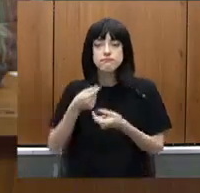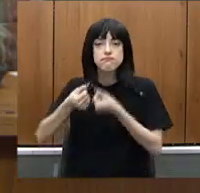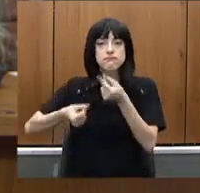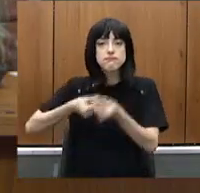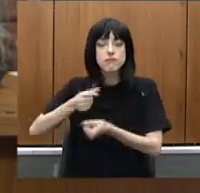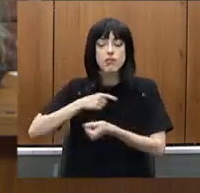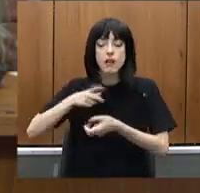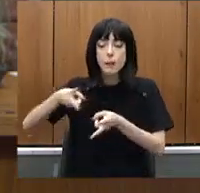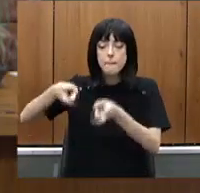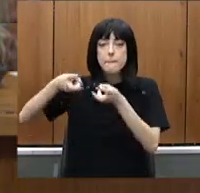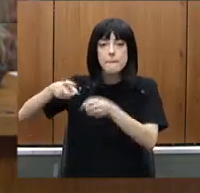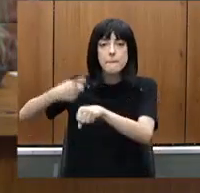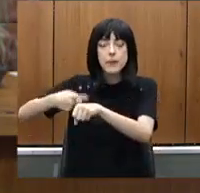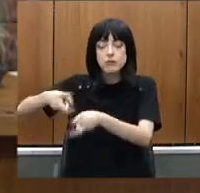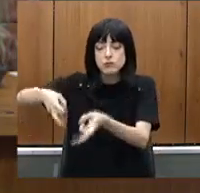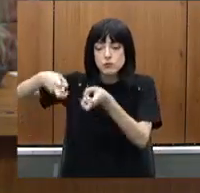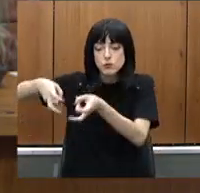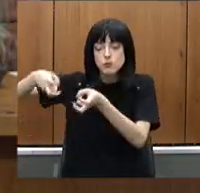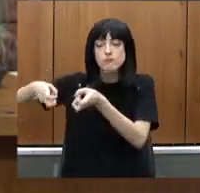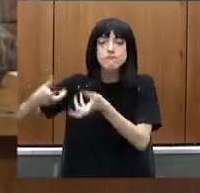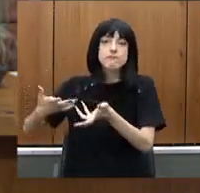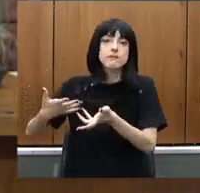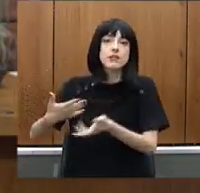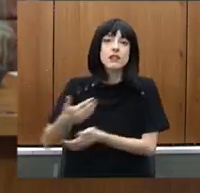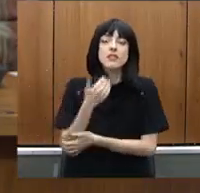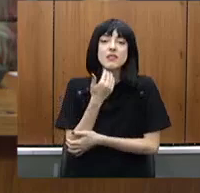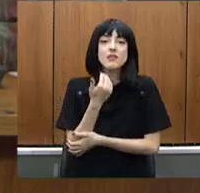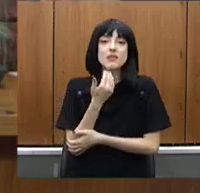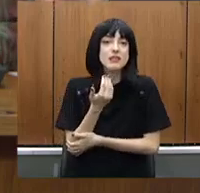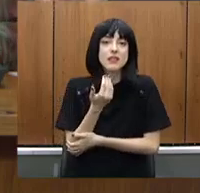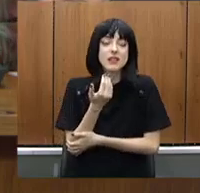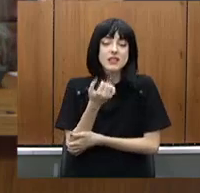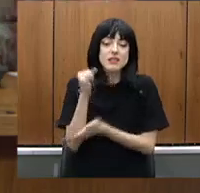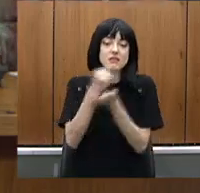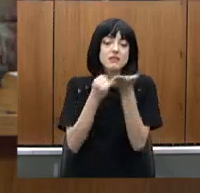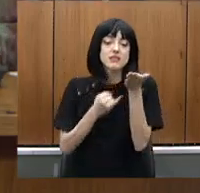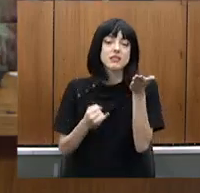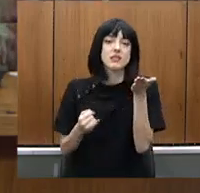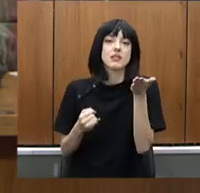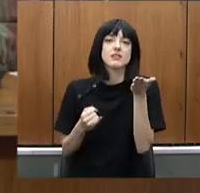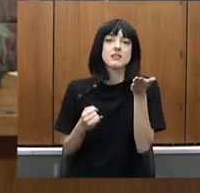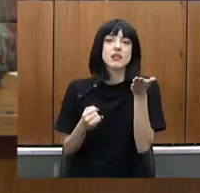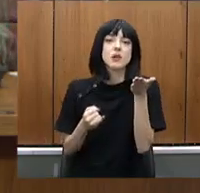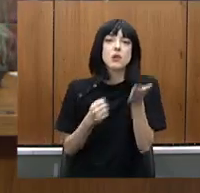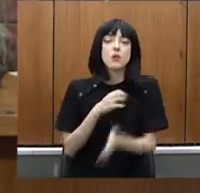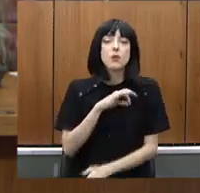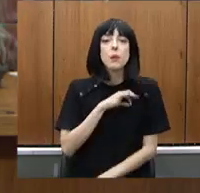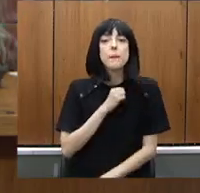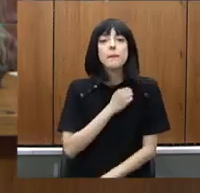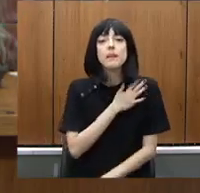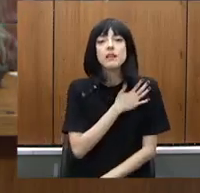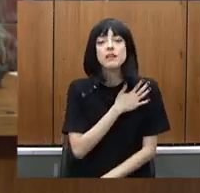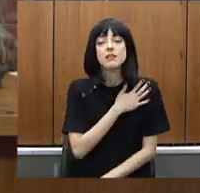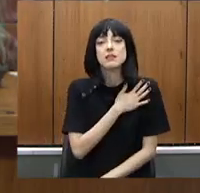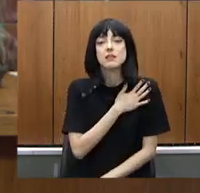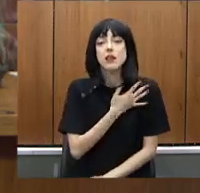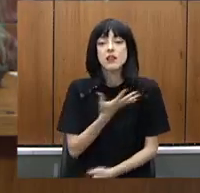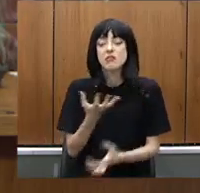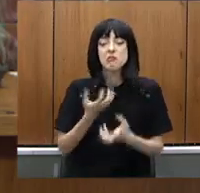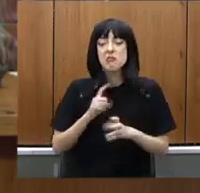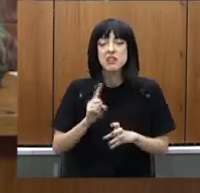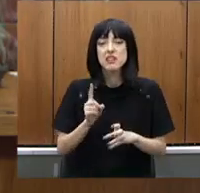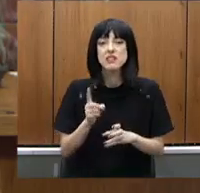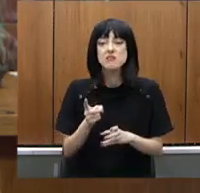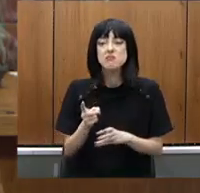e ninguém lá e se escrevia não tinha nenhum militar oriundo dali de pré de pé ele